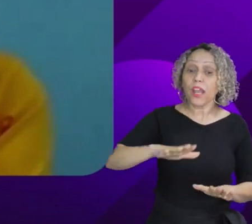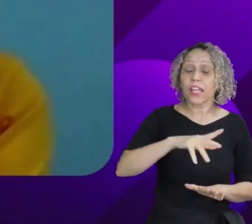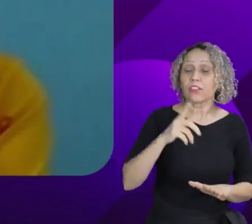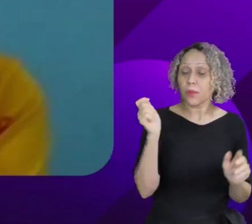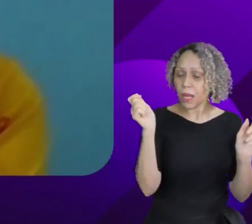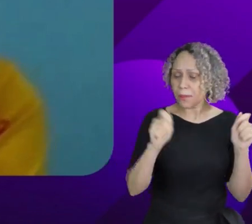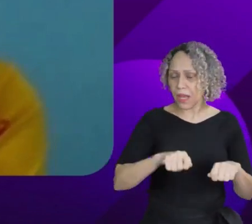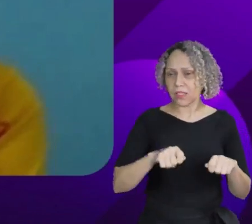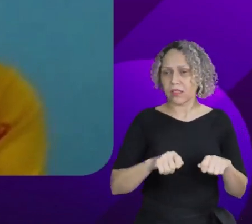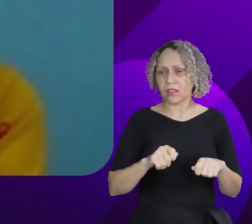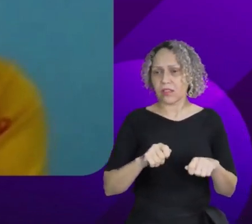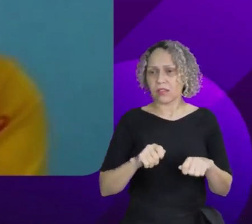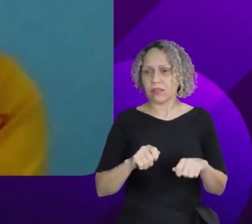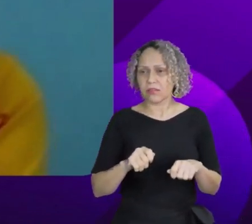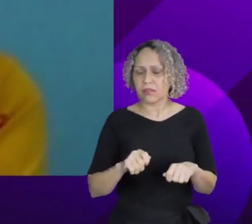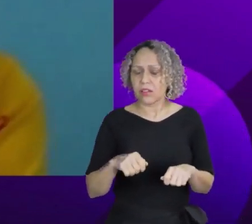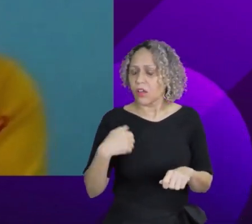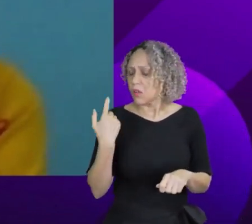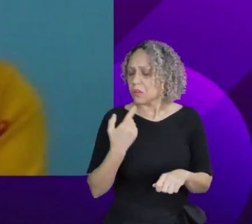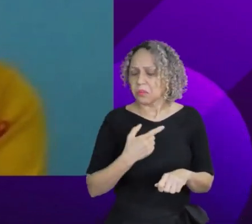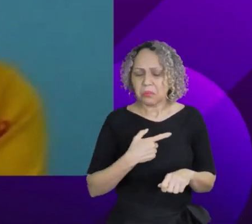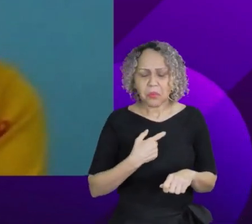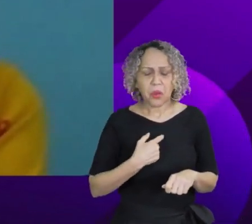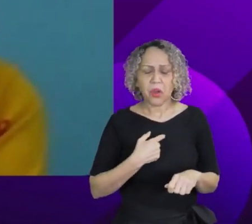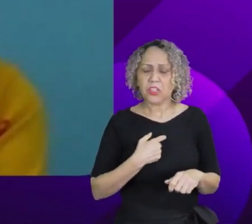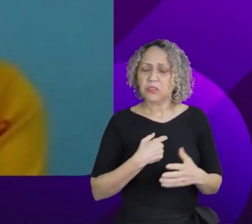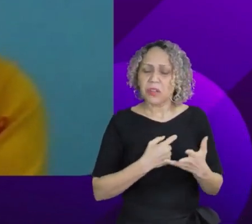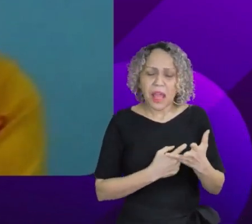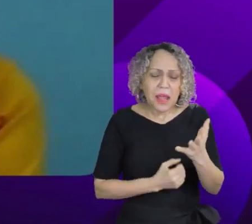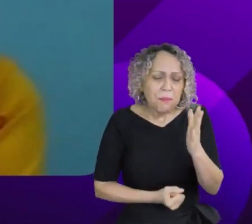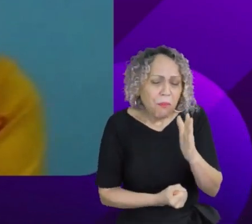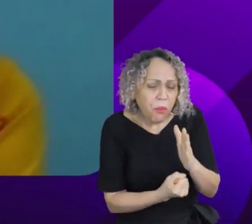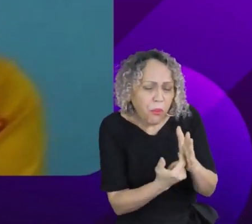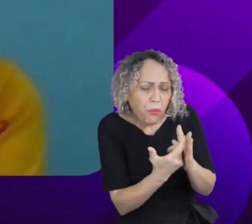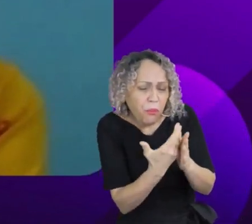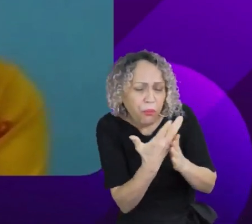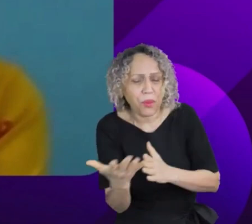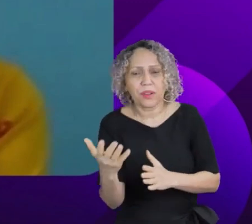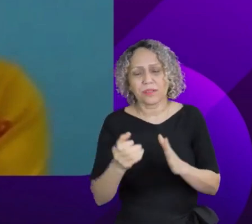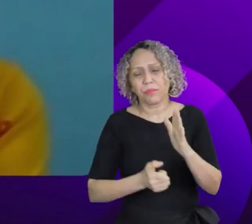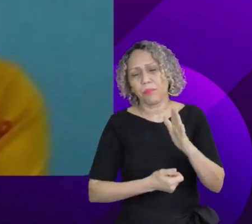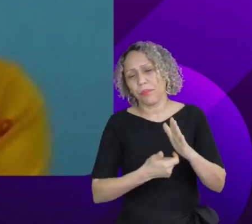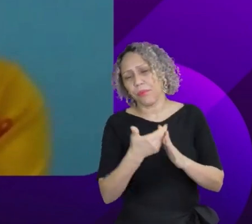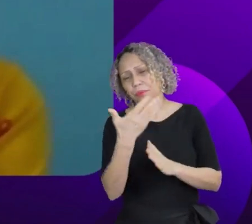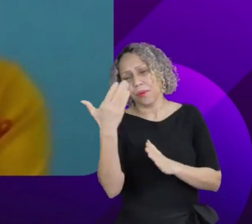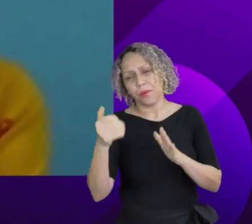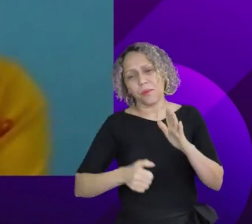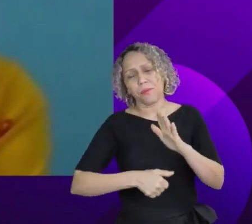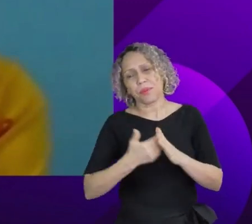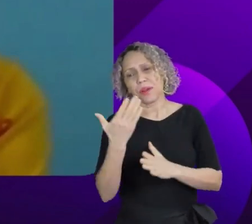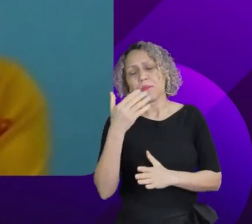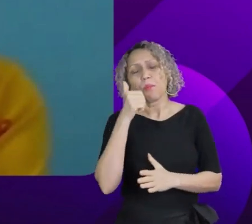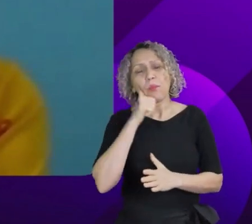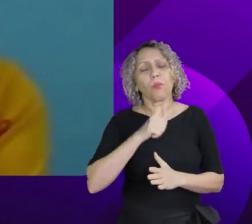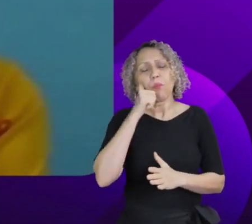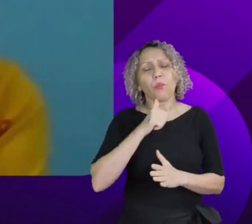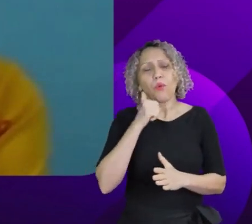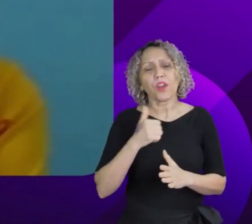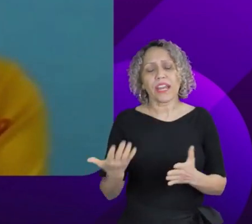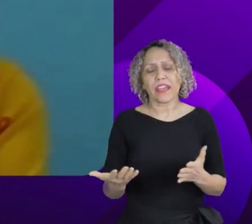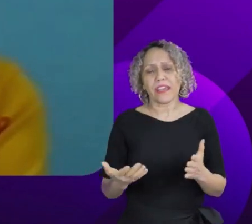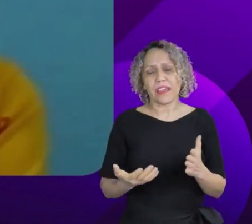fazer, porque a gente faz mutirão tranquilo, né? O Rio de Janeiro, acho que ele tem um know-how de fazer mutirão autogestão, então a gente vem acompanhando